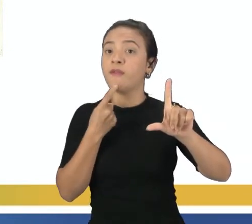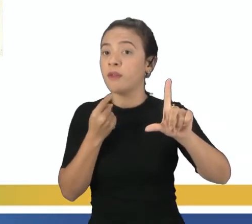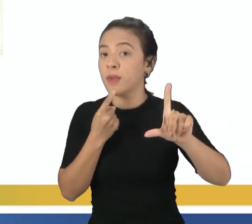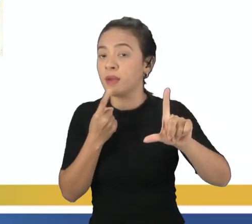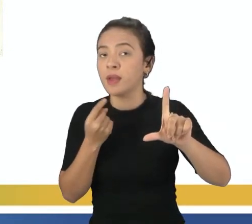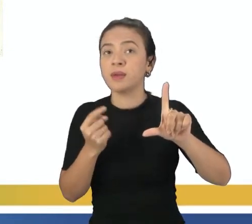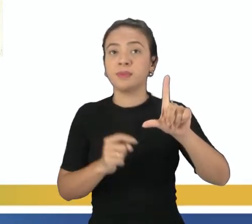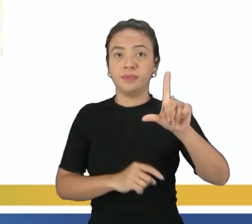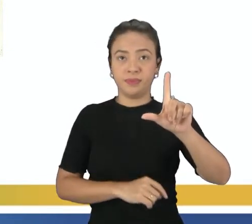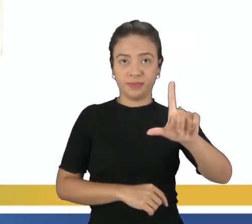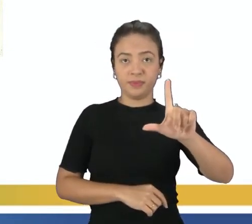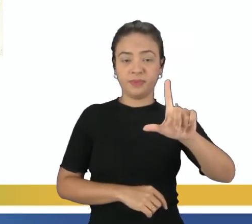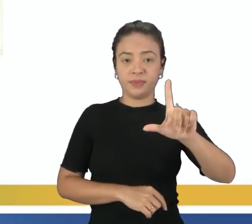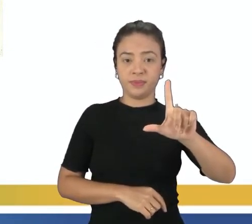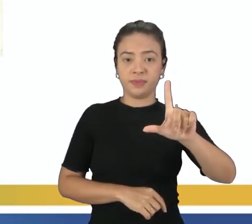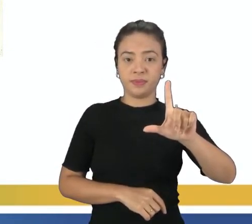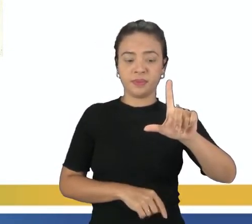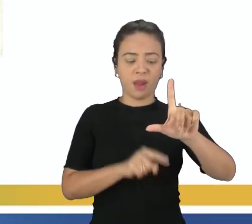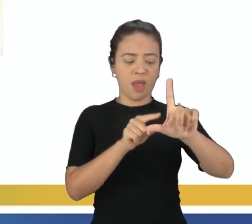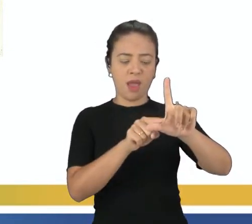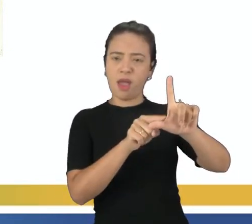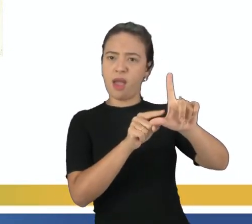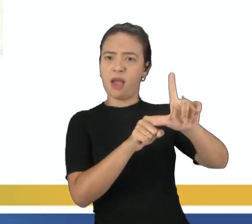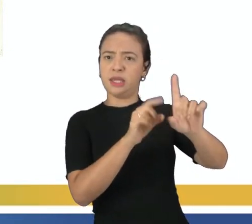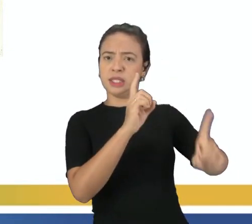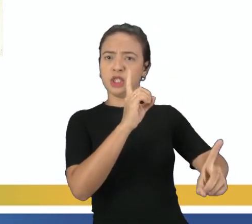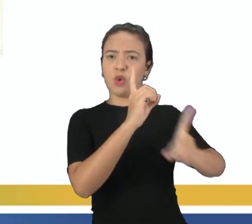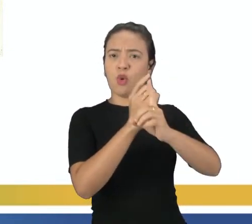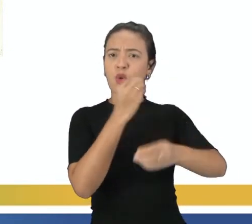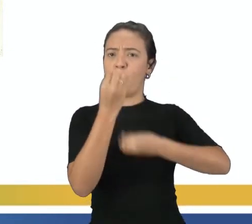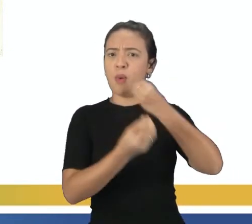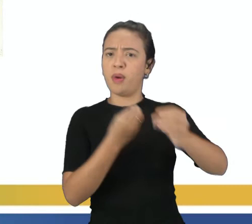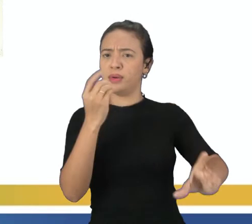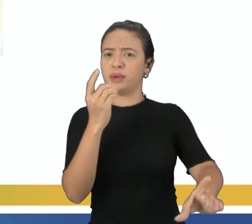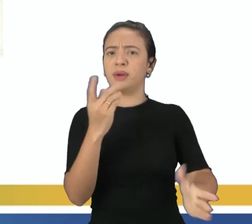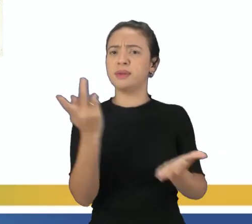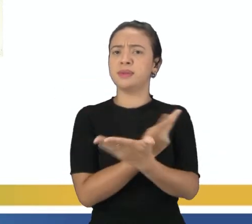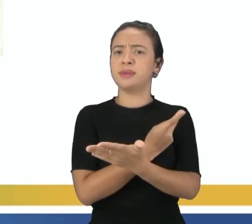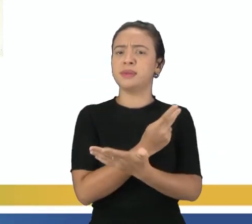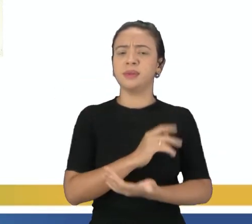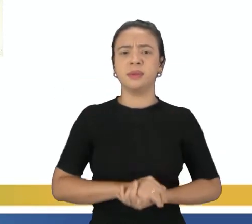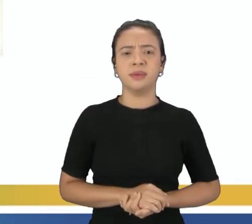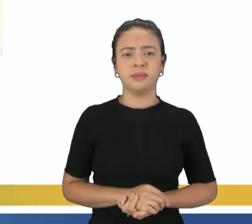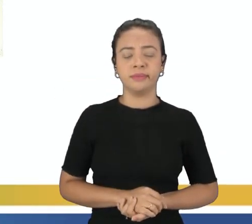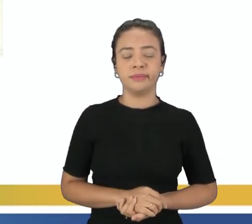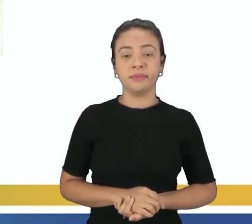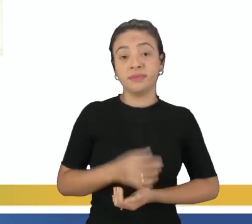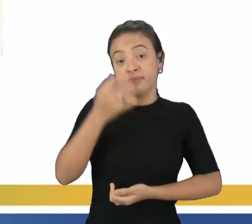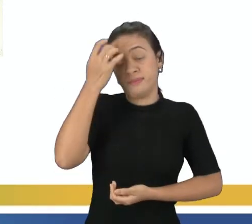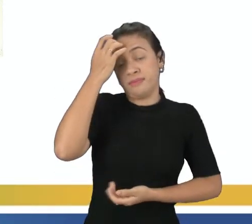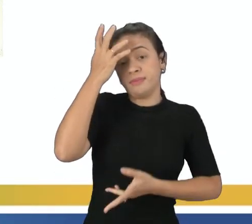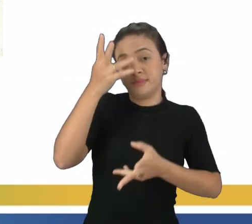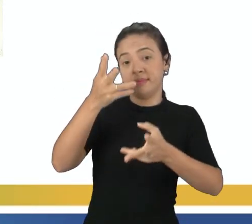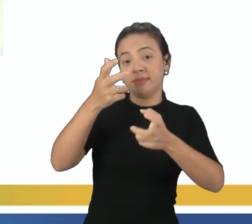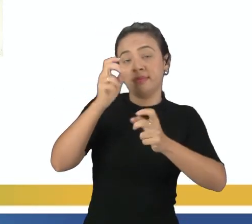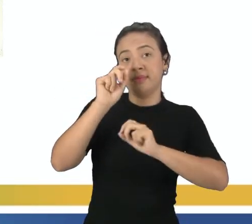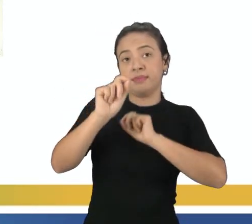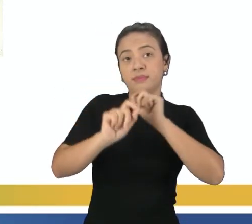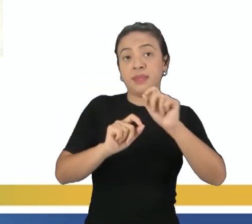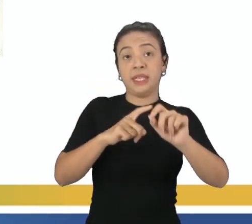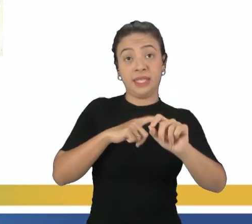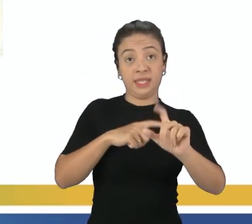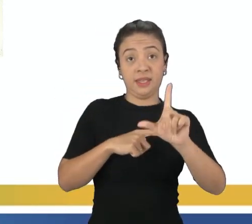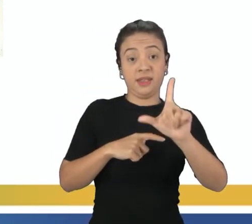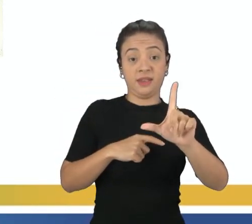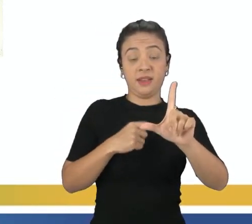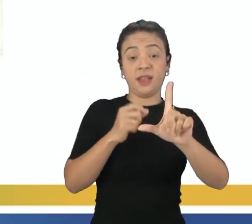reta vermelha. E aí, esse cruzamento aí aconteceu como? Bom, claramente, intuitivamente, nós temos aí que as